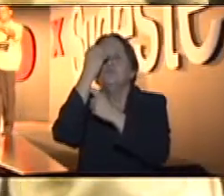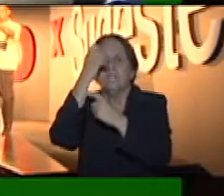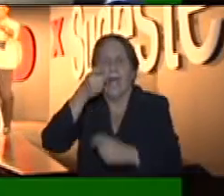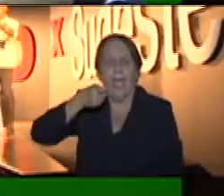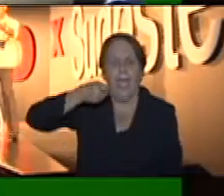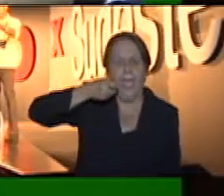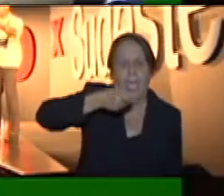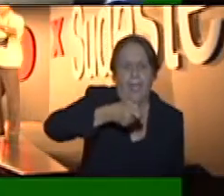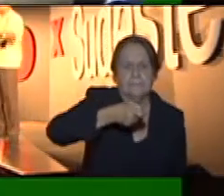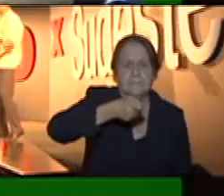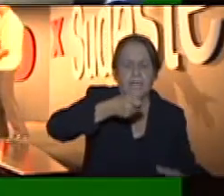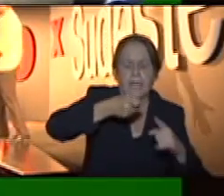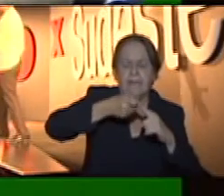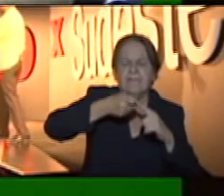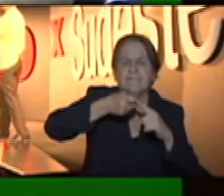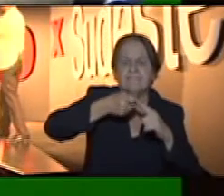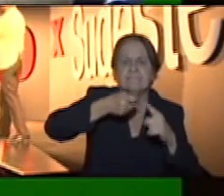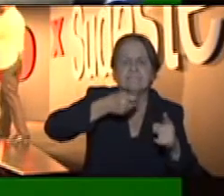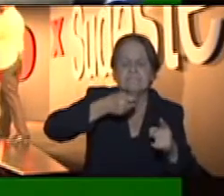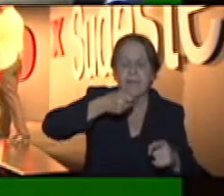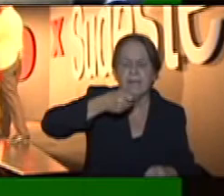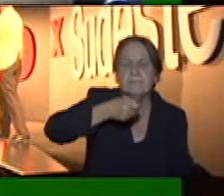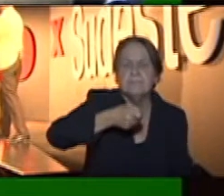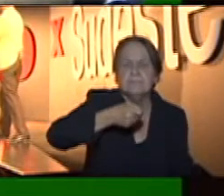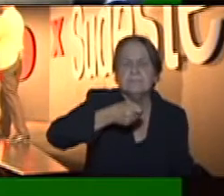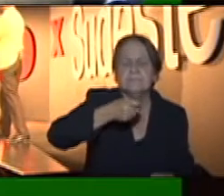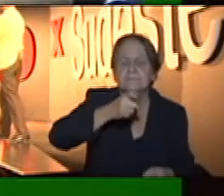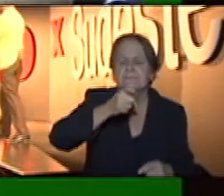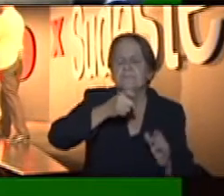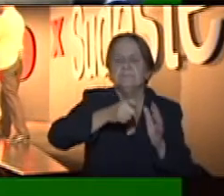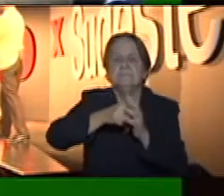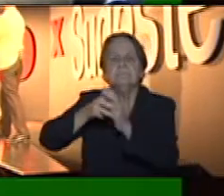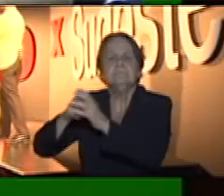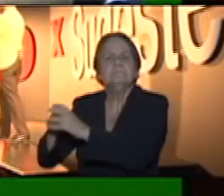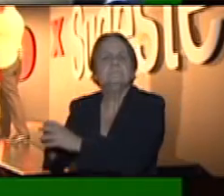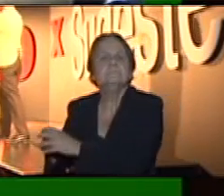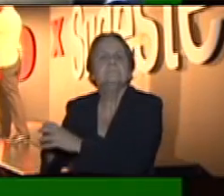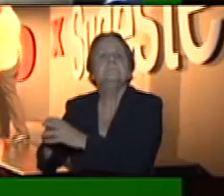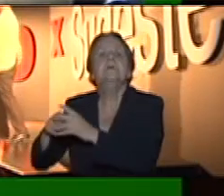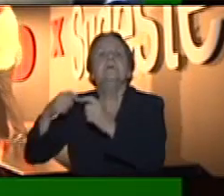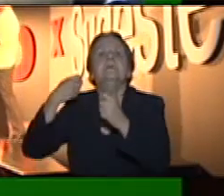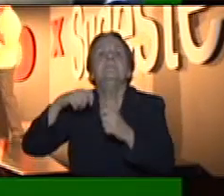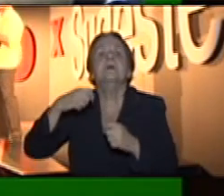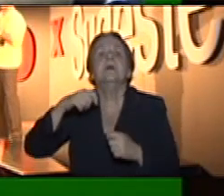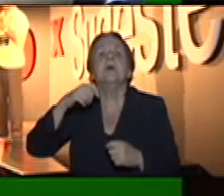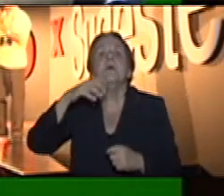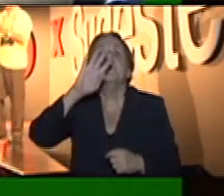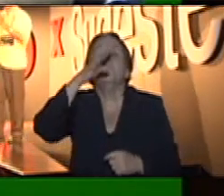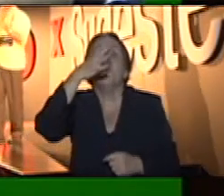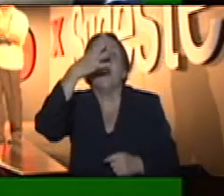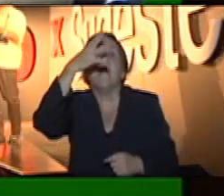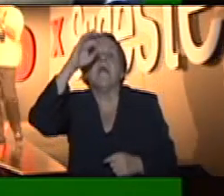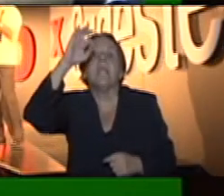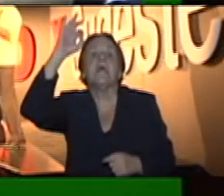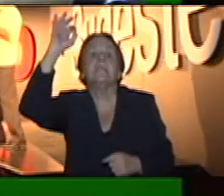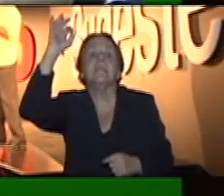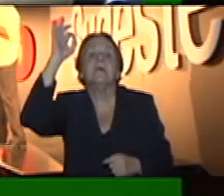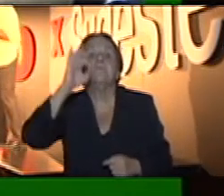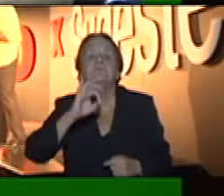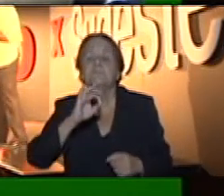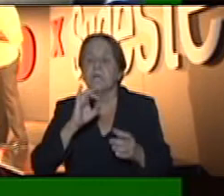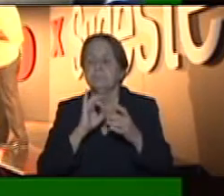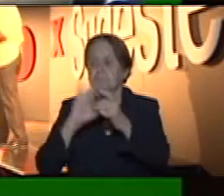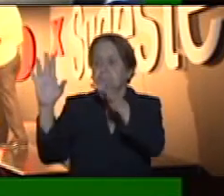apontada para você porque de 480.000 homens segundo a estatística nós temos mais de 40% que são postos em